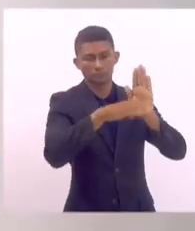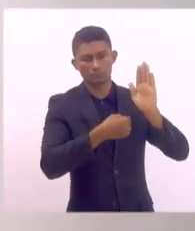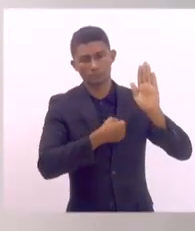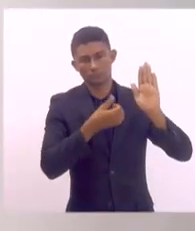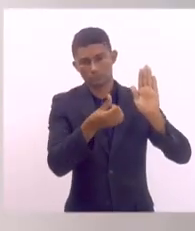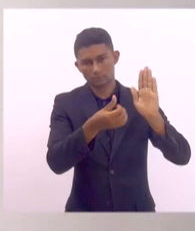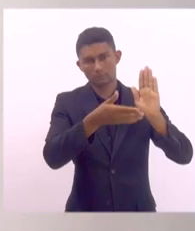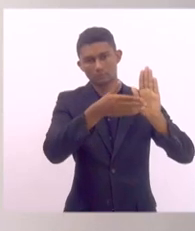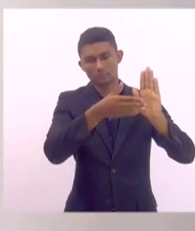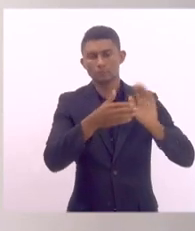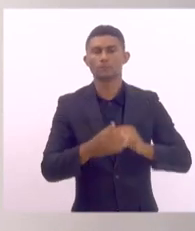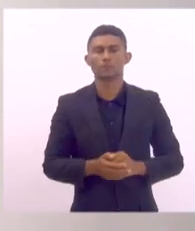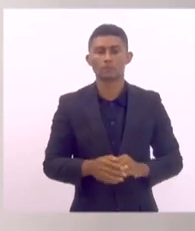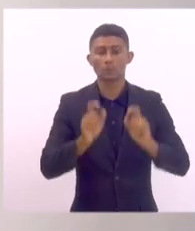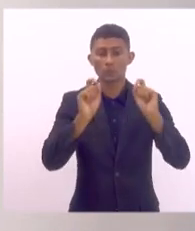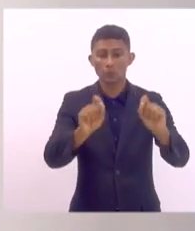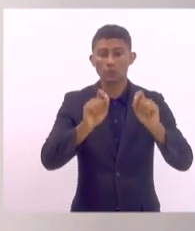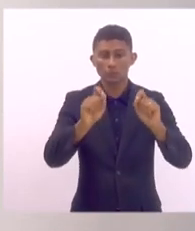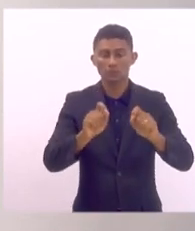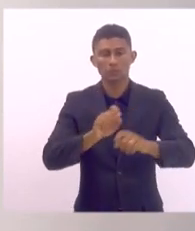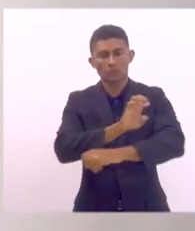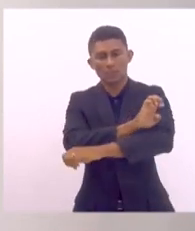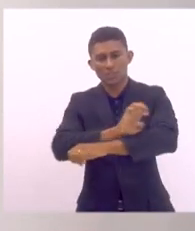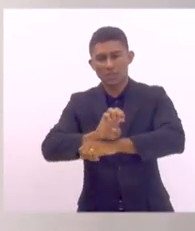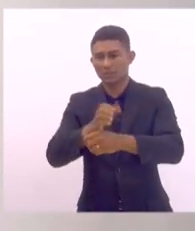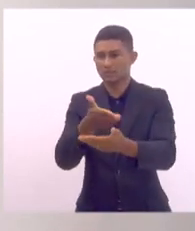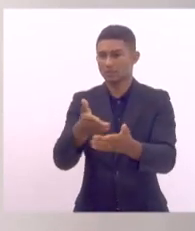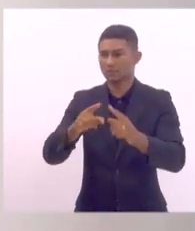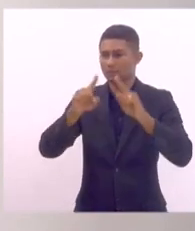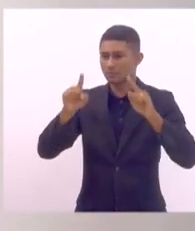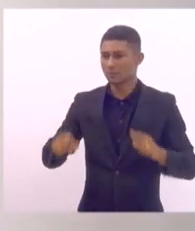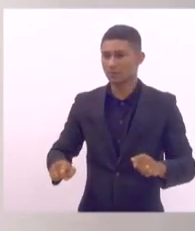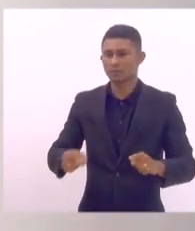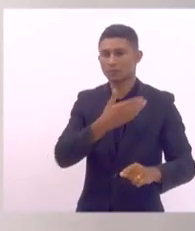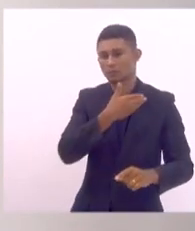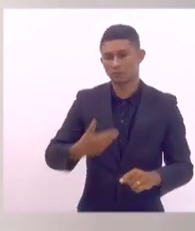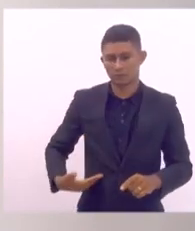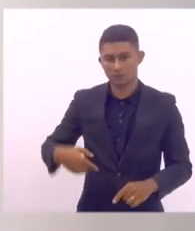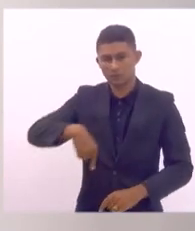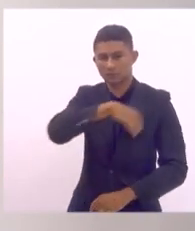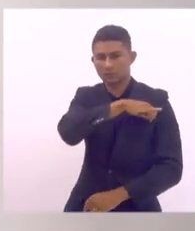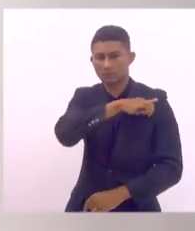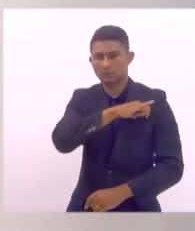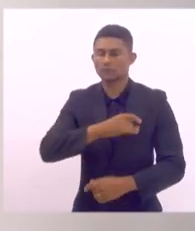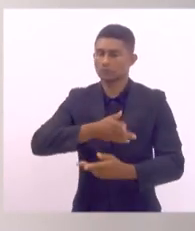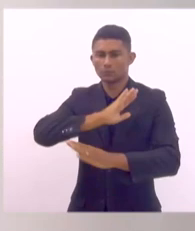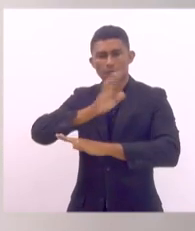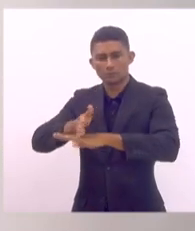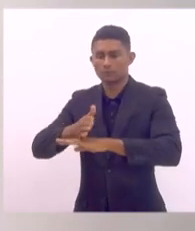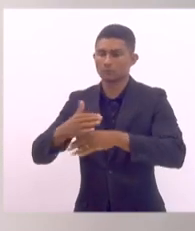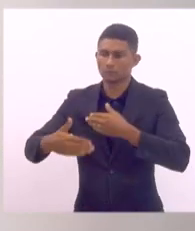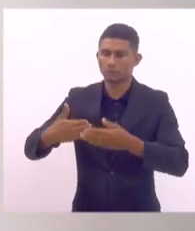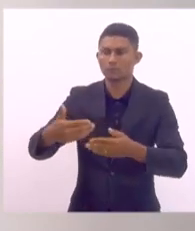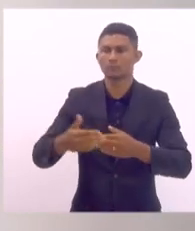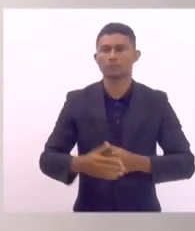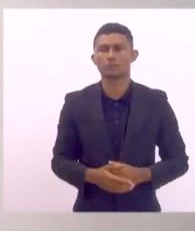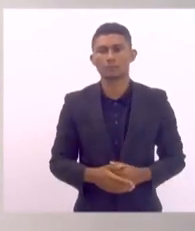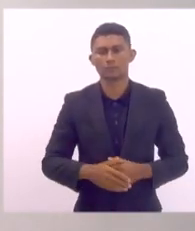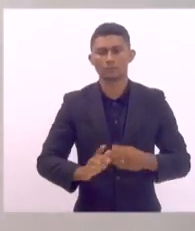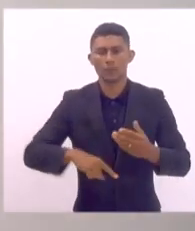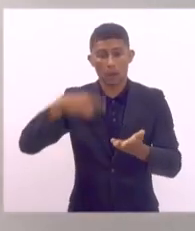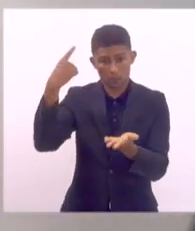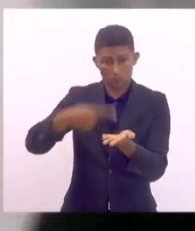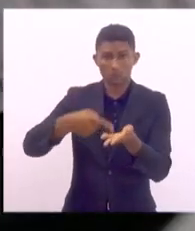Dispõe sobre o estado de probatório de servidores públicos no âmbito do Estado do Rio de Janeiro. Derrubar. Vamos avançar. O que tem acordo para derrubar, vamos